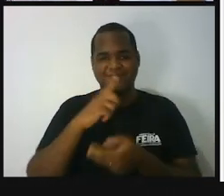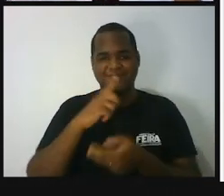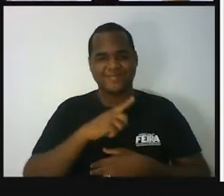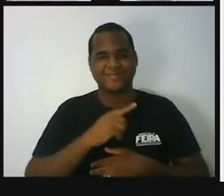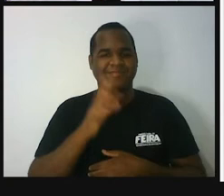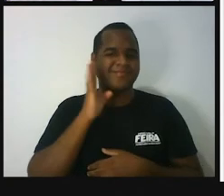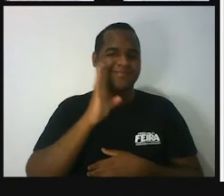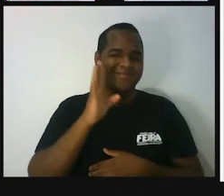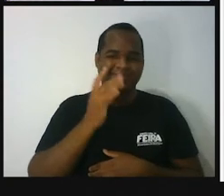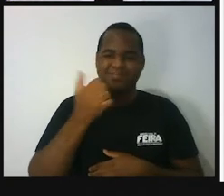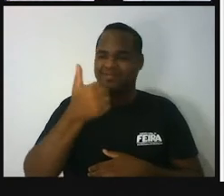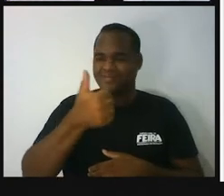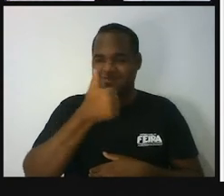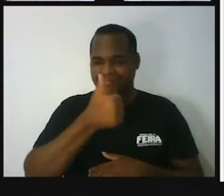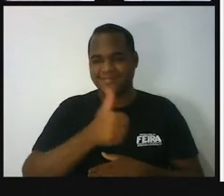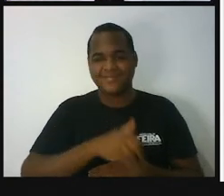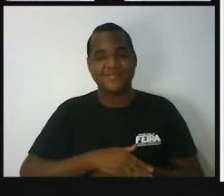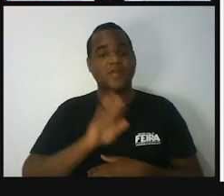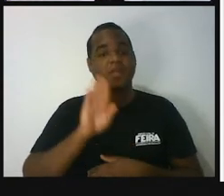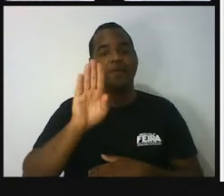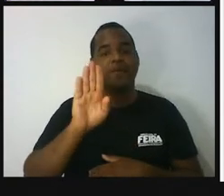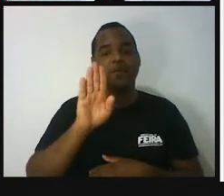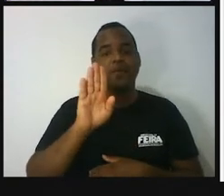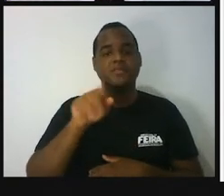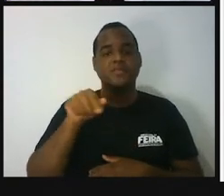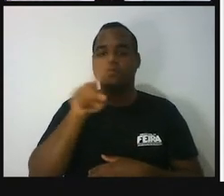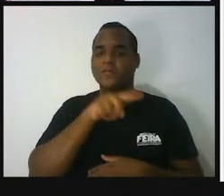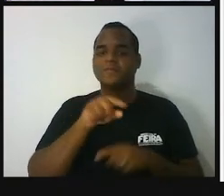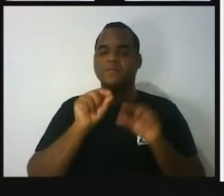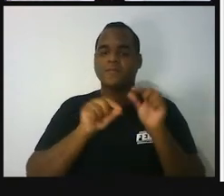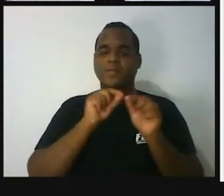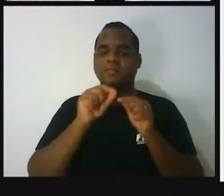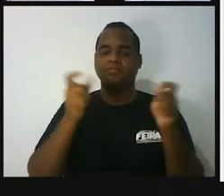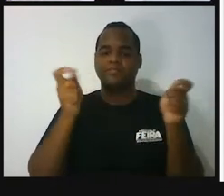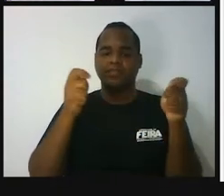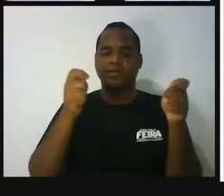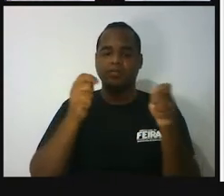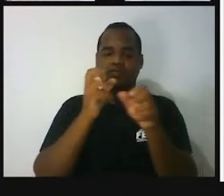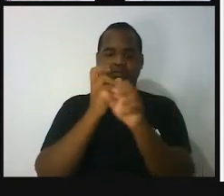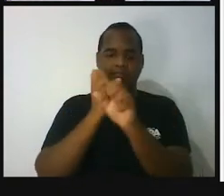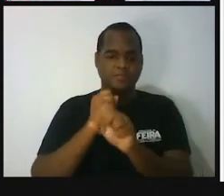né? Que legal. Mas a gente também pode medir aqui